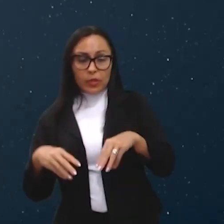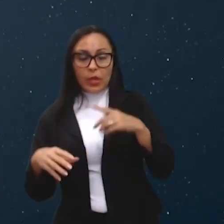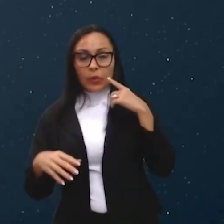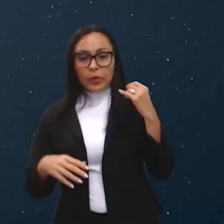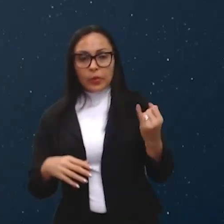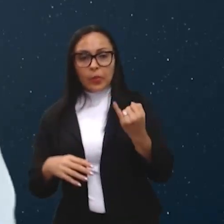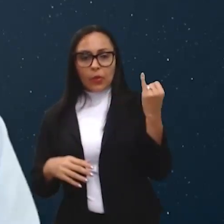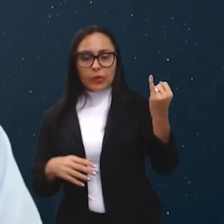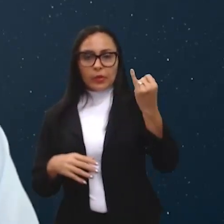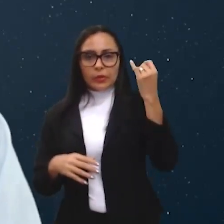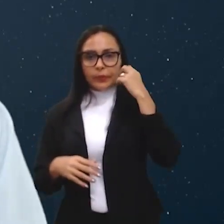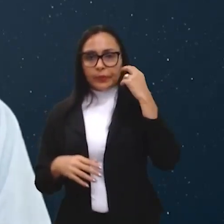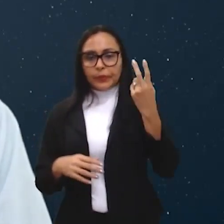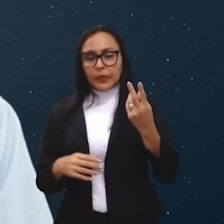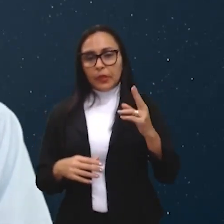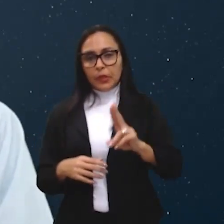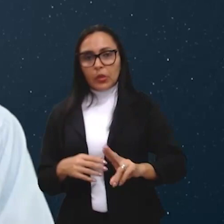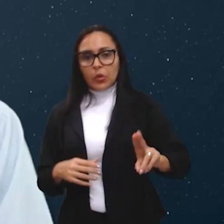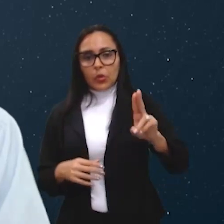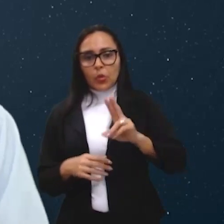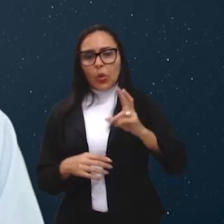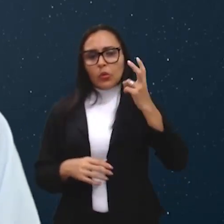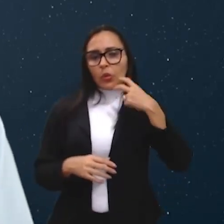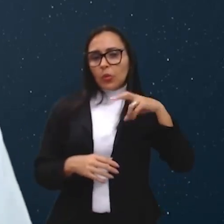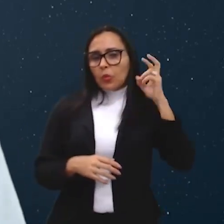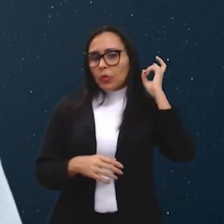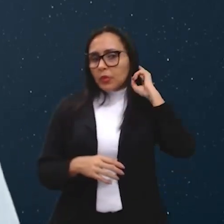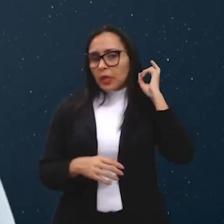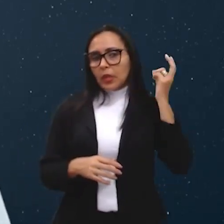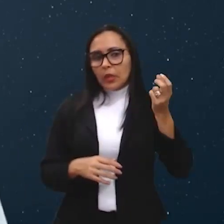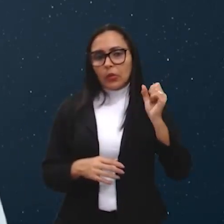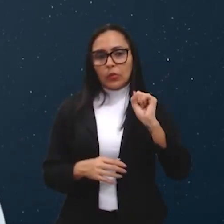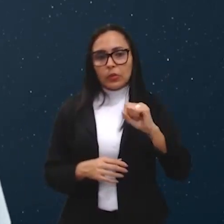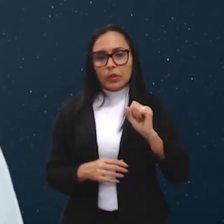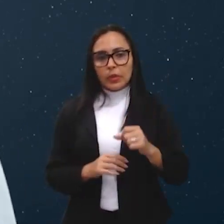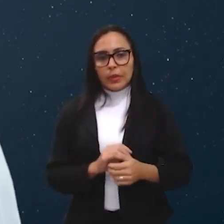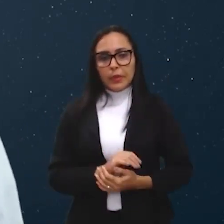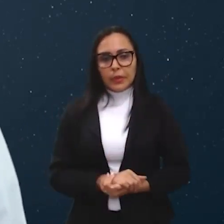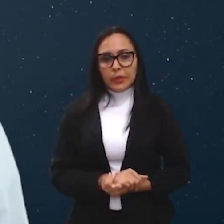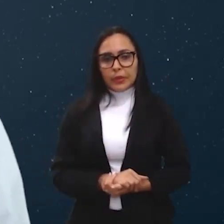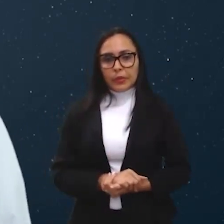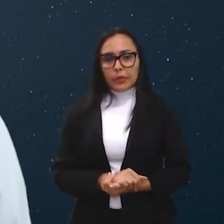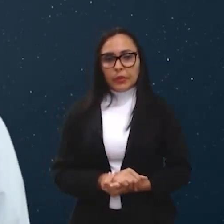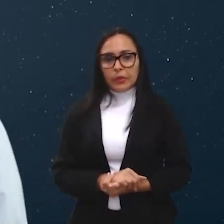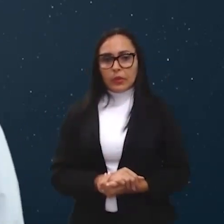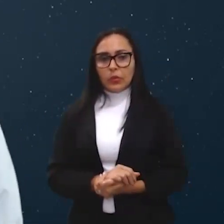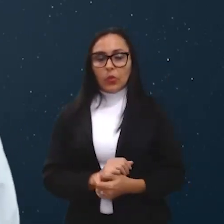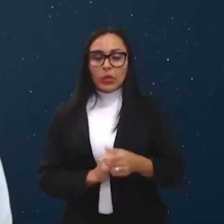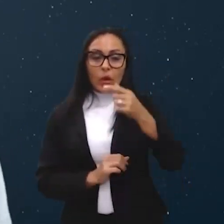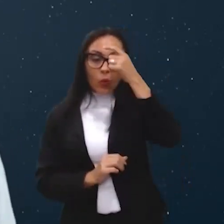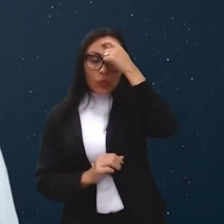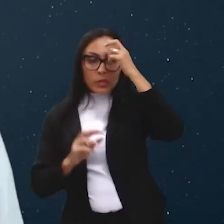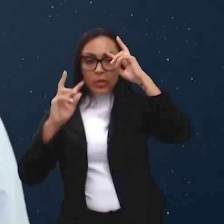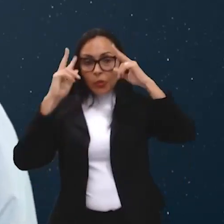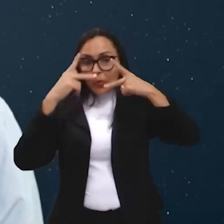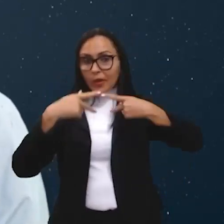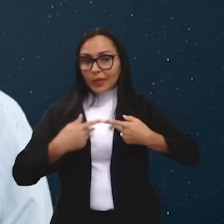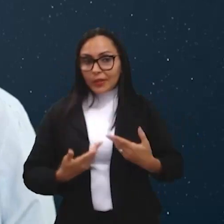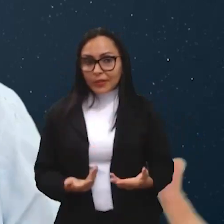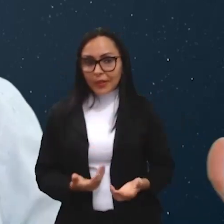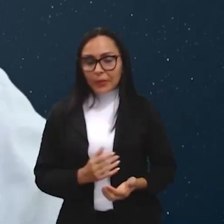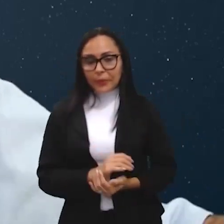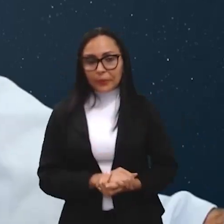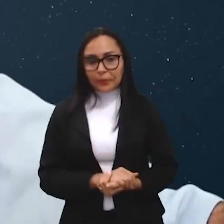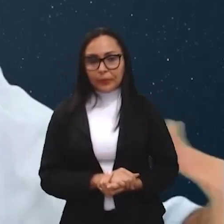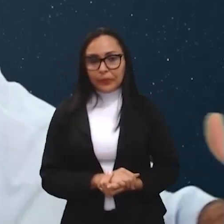o morcego, essa coisa, que ventre produziu tão feio parto, e ele diz, olha, a consciência humana é este morcego.